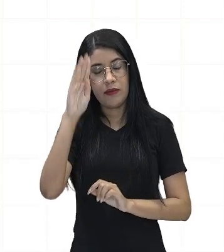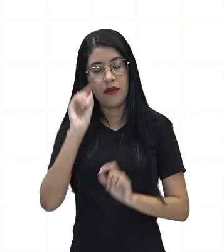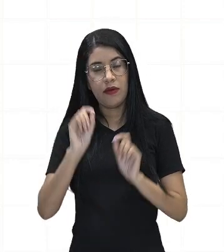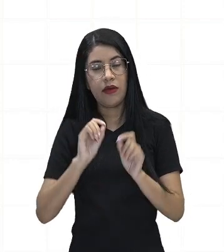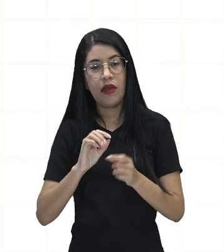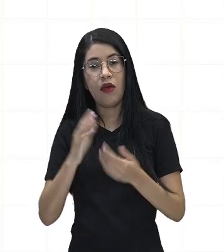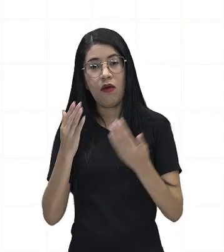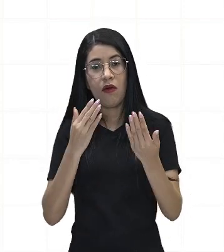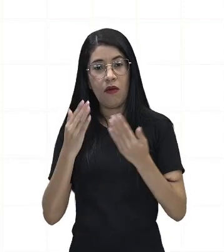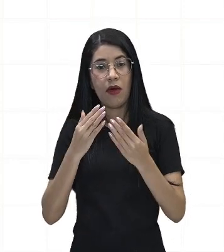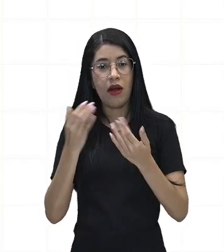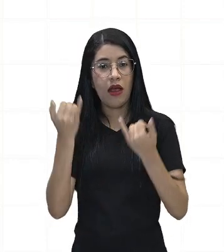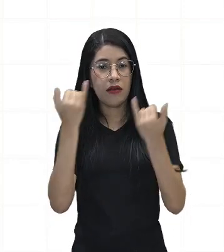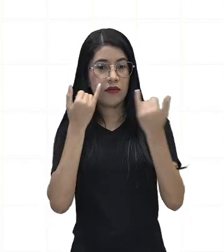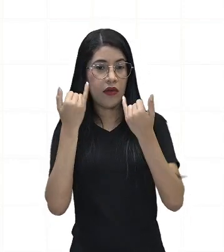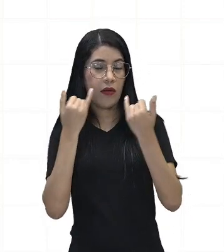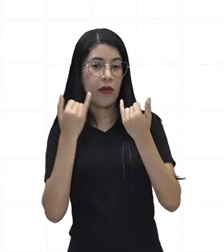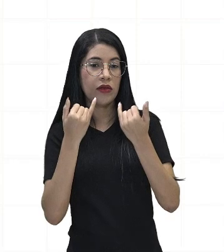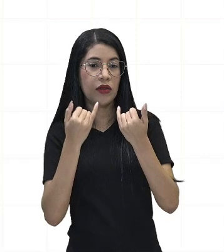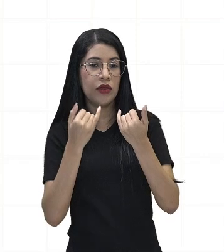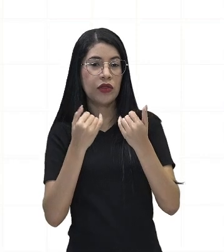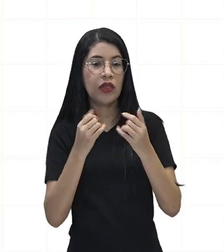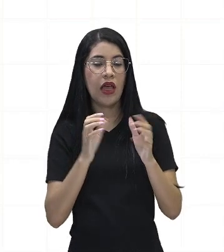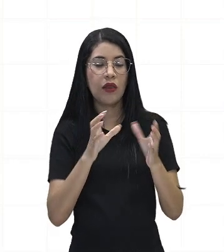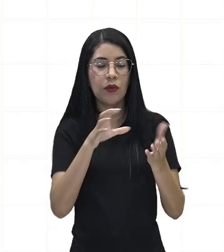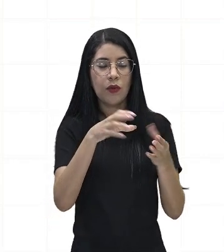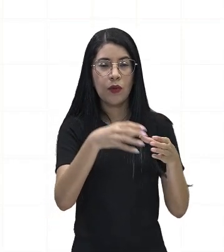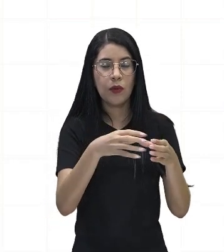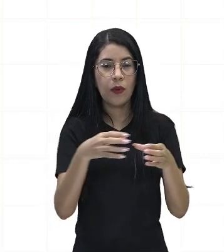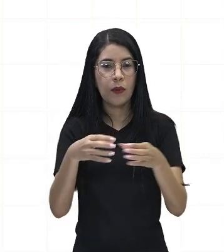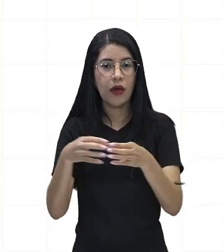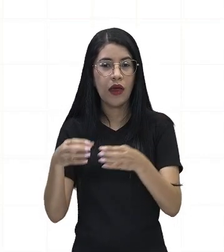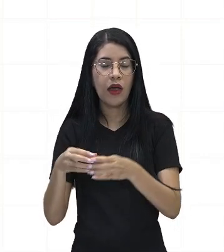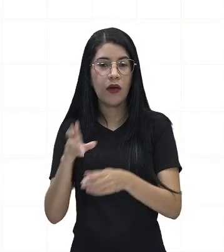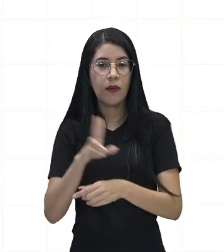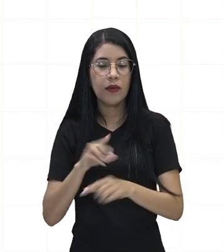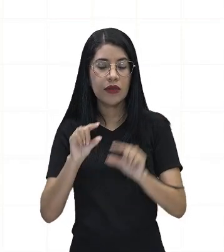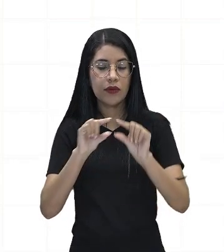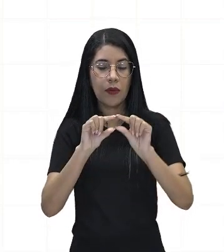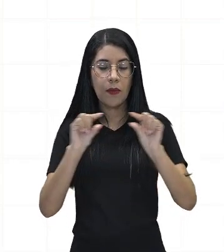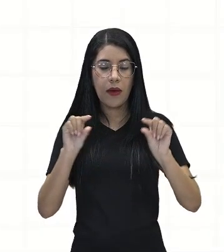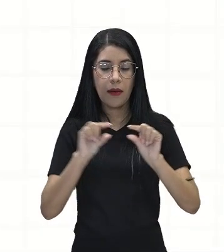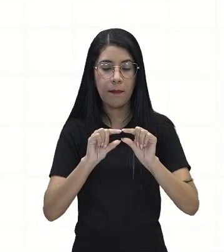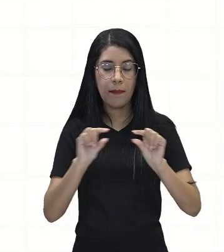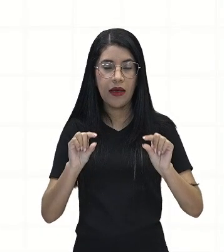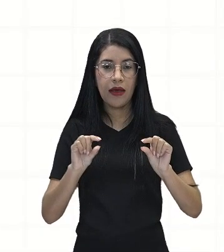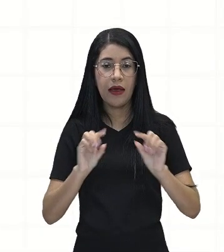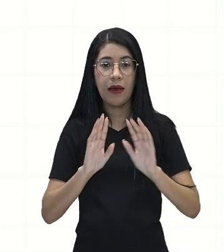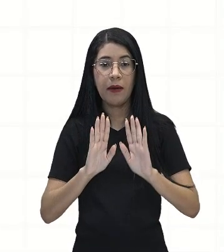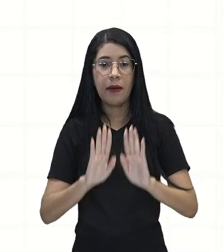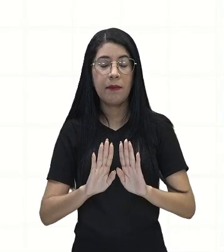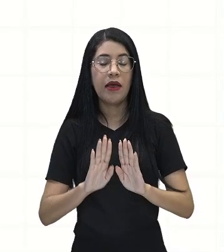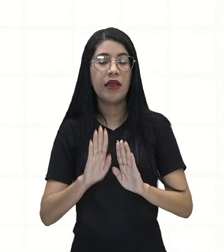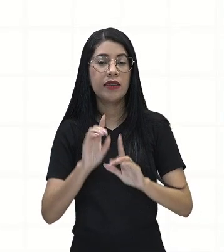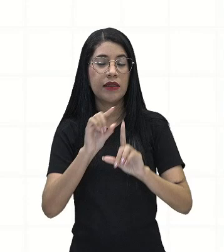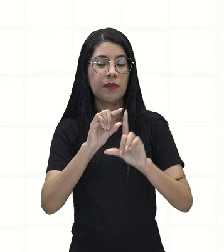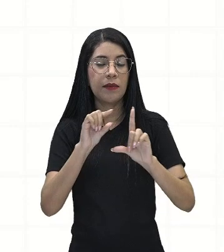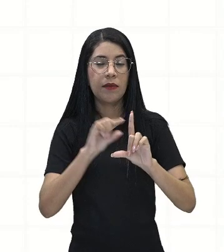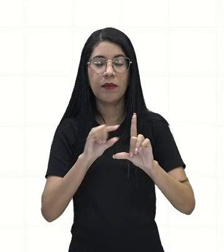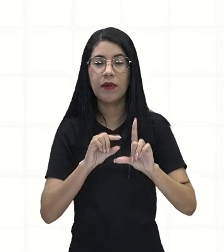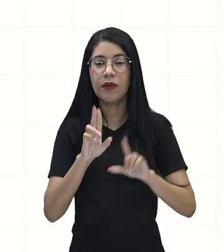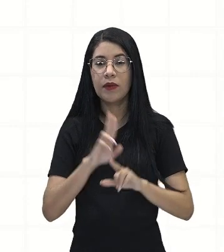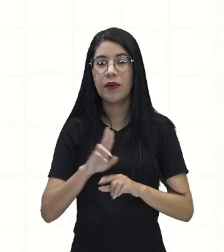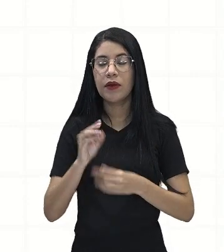de determinada amostra utilizando retângulos porém, os gráficos de barras eles vão